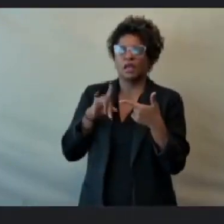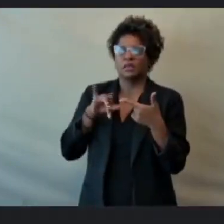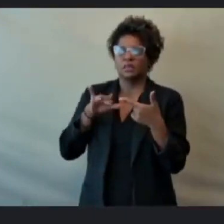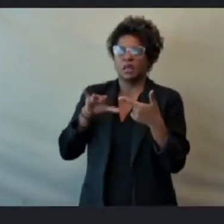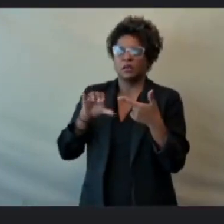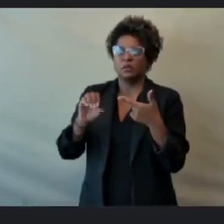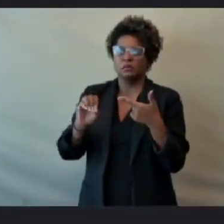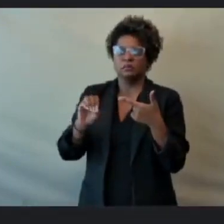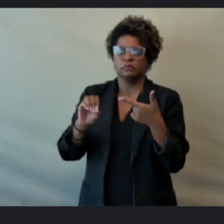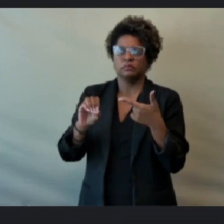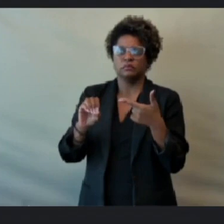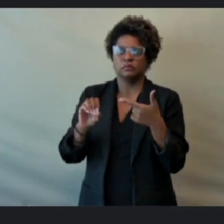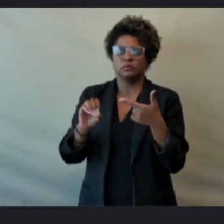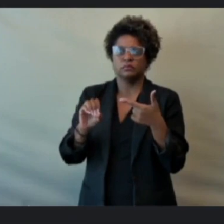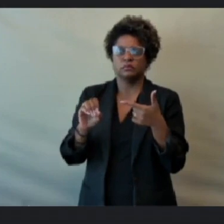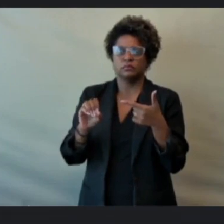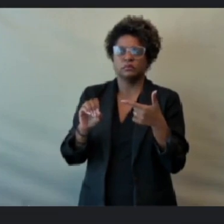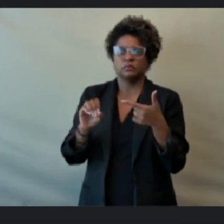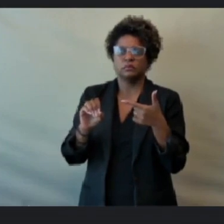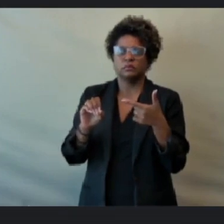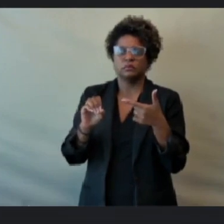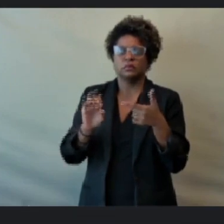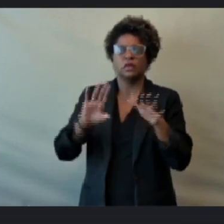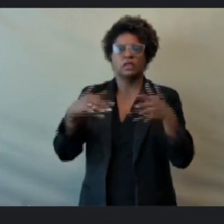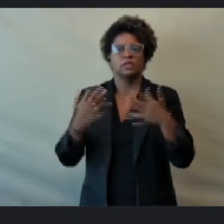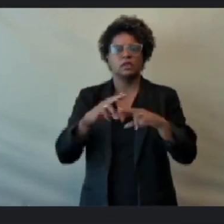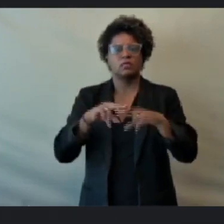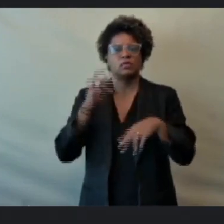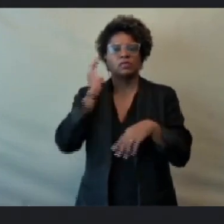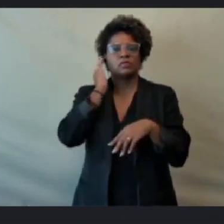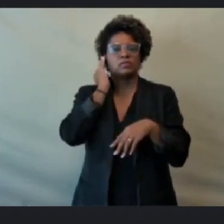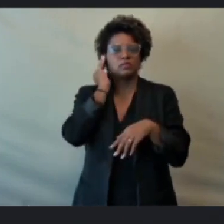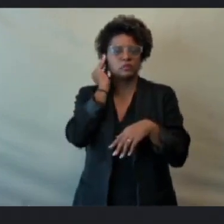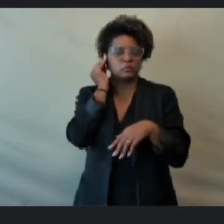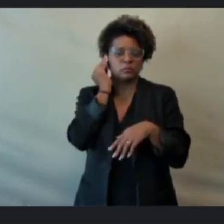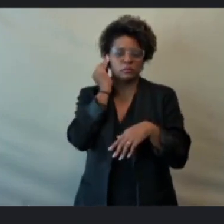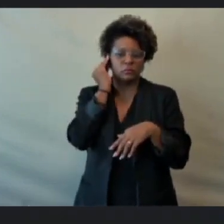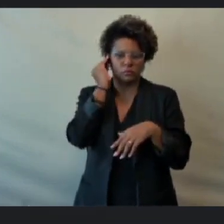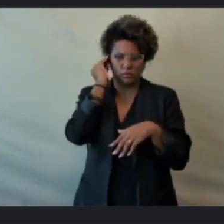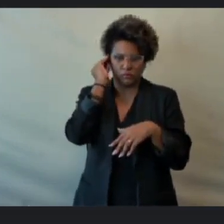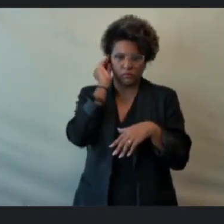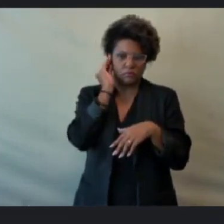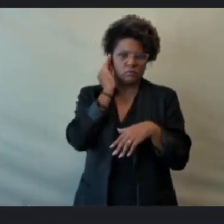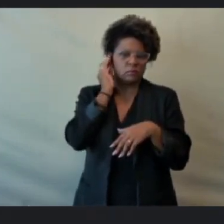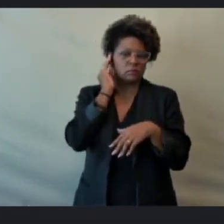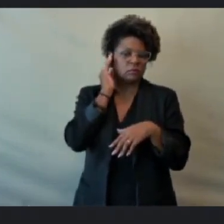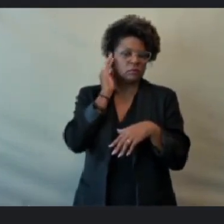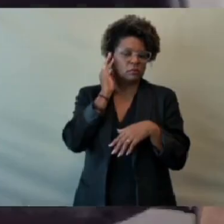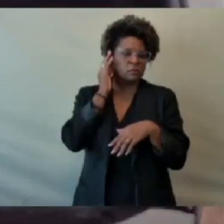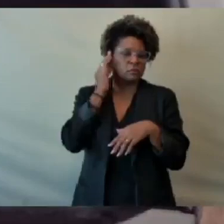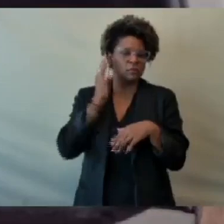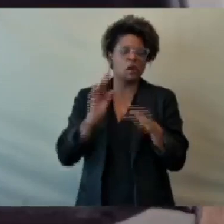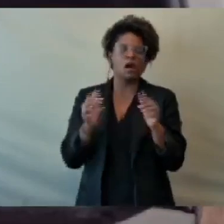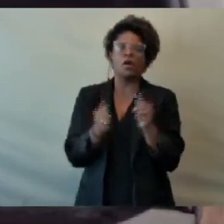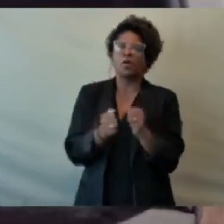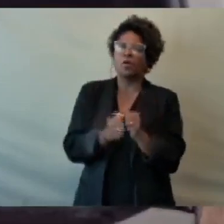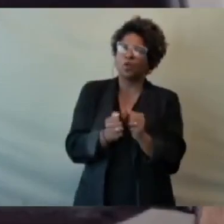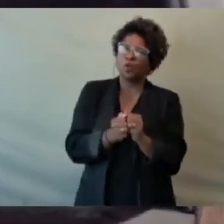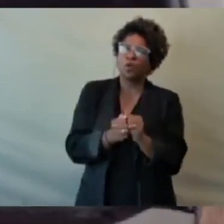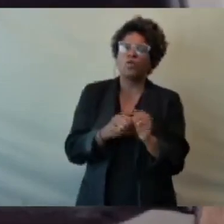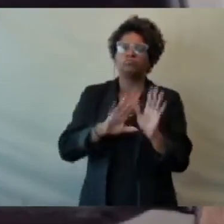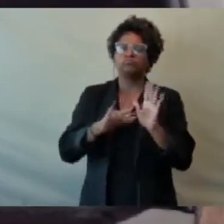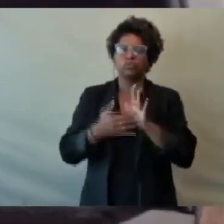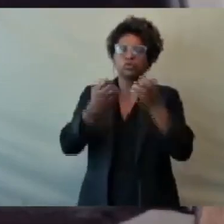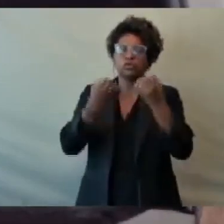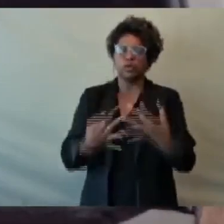Presidente, pelas razões apresentadas pelo novo vereador Bruno Pedralbo, também concordo e acompanho o parecer. Eu também acompanho o